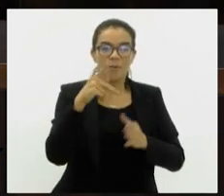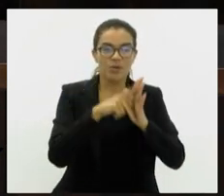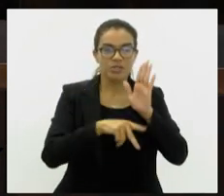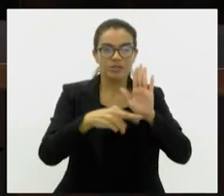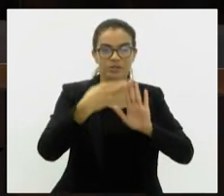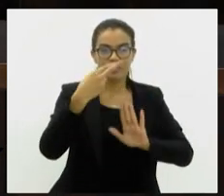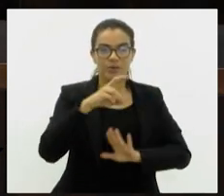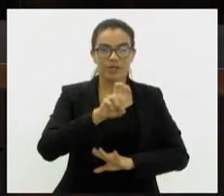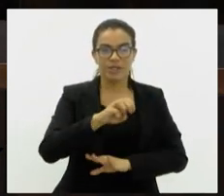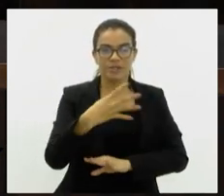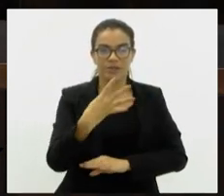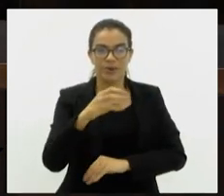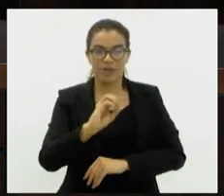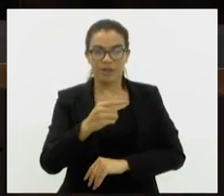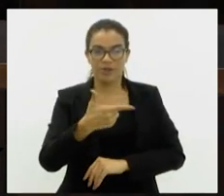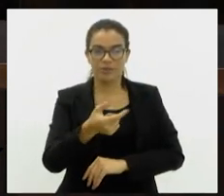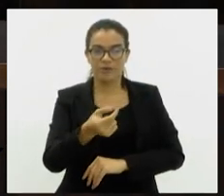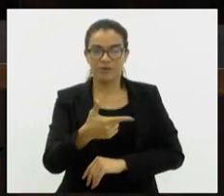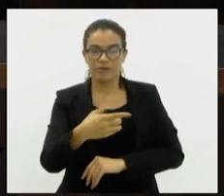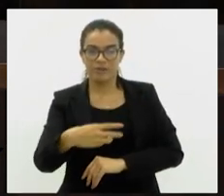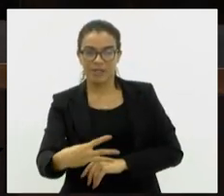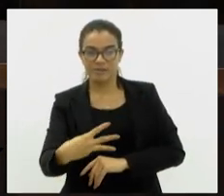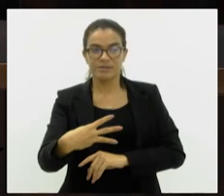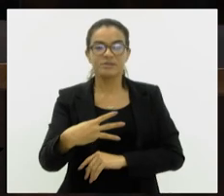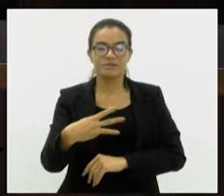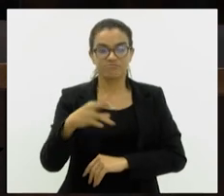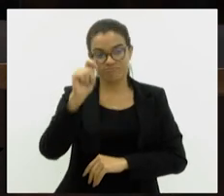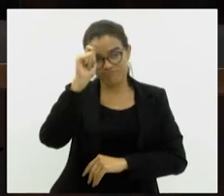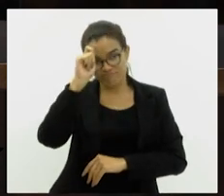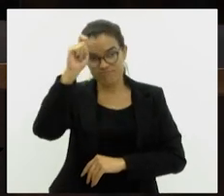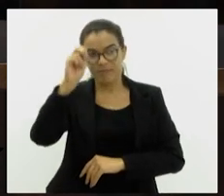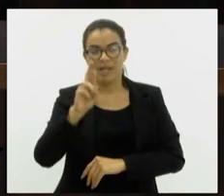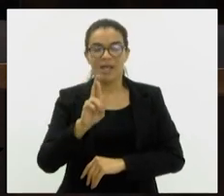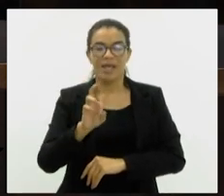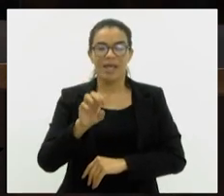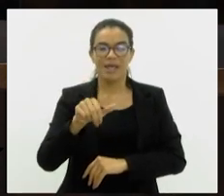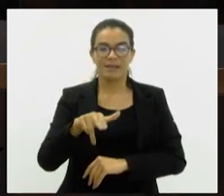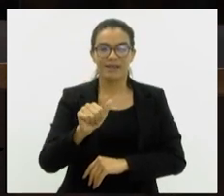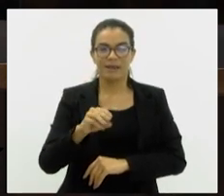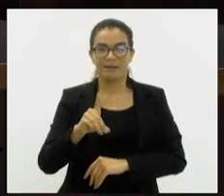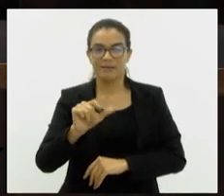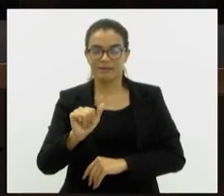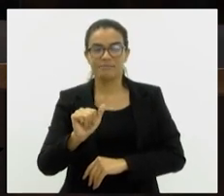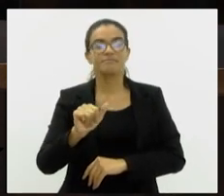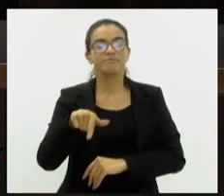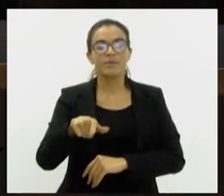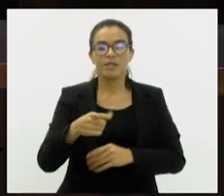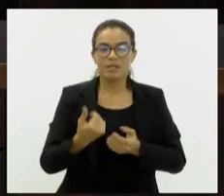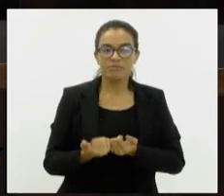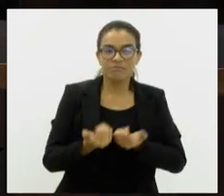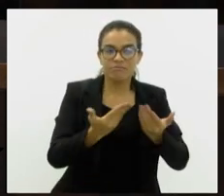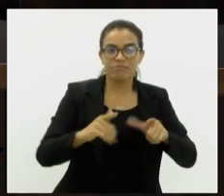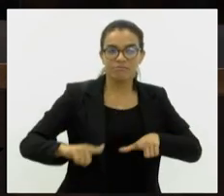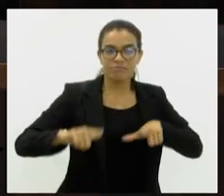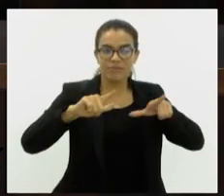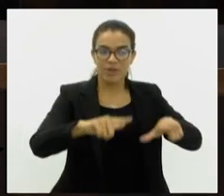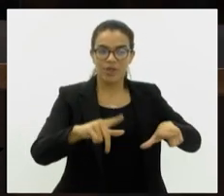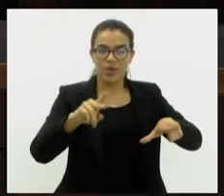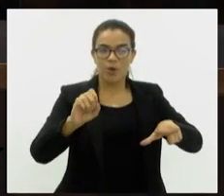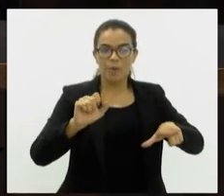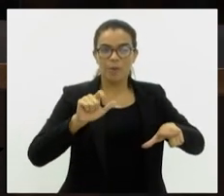de resolução 540 de 2023, de autoria da deputada Renata Souza, que concede o diploma Paul